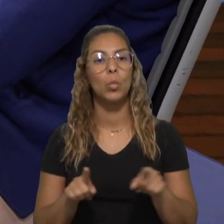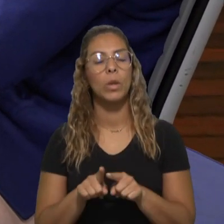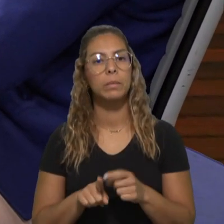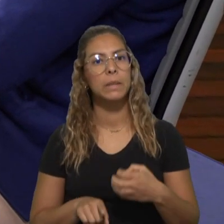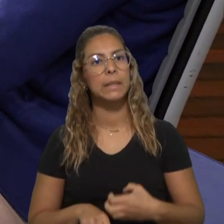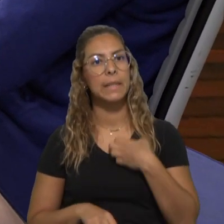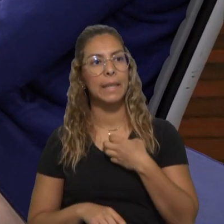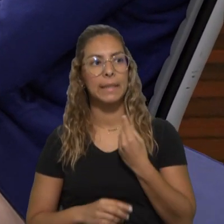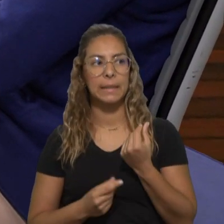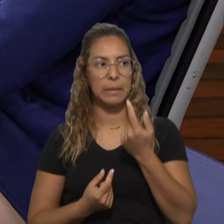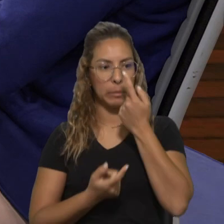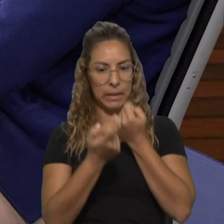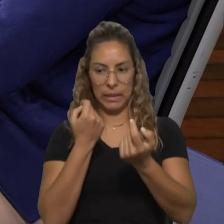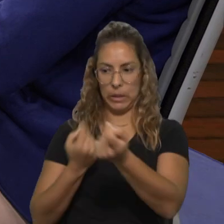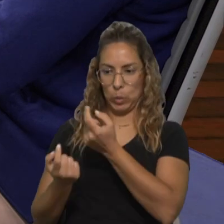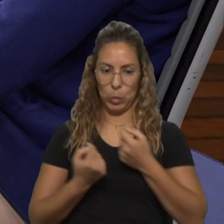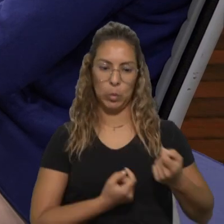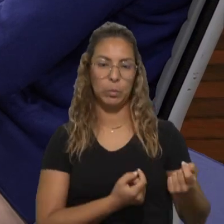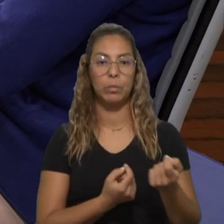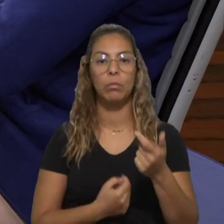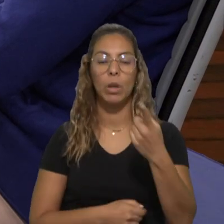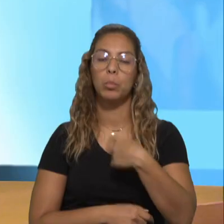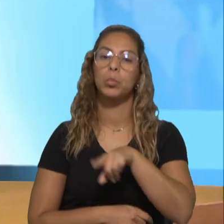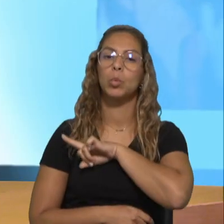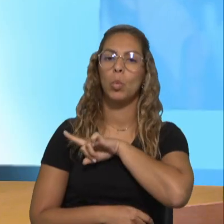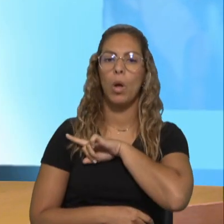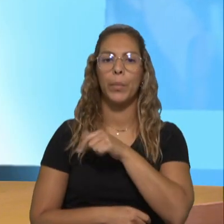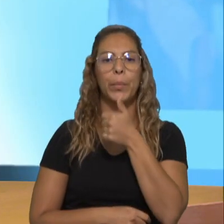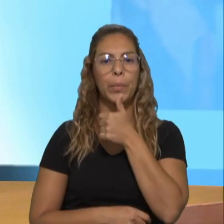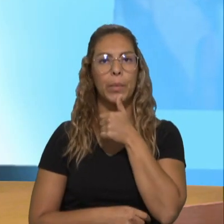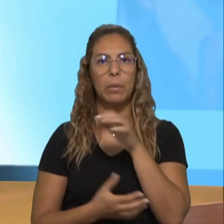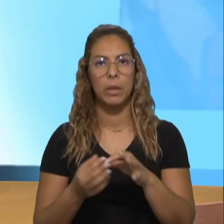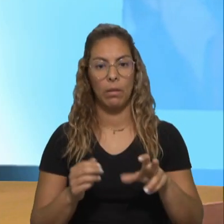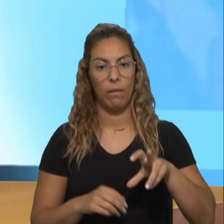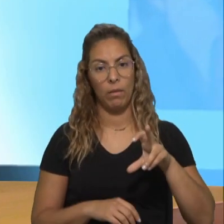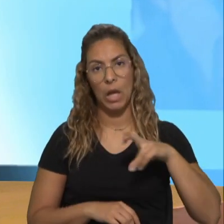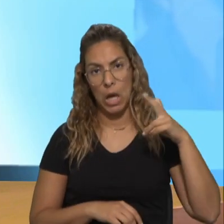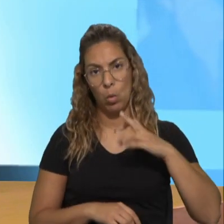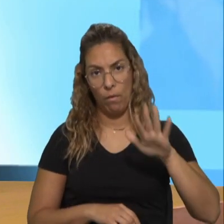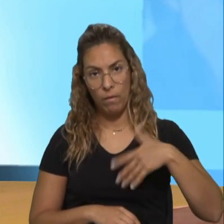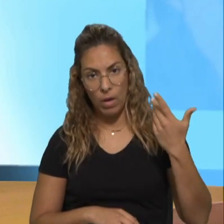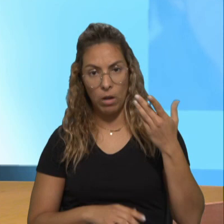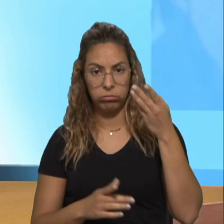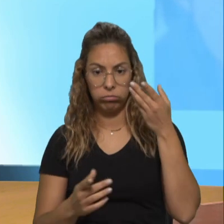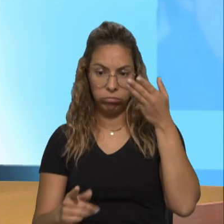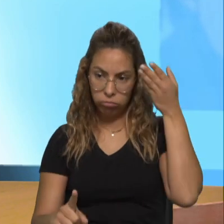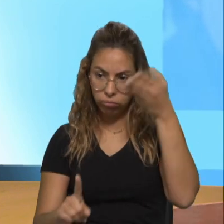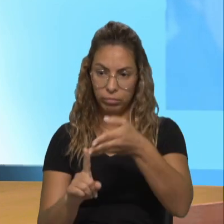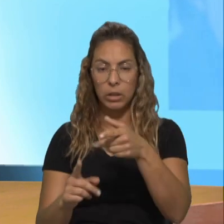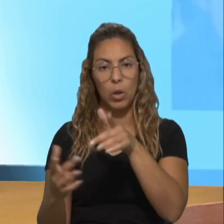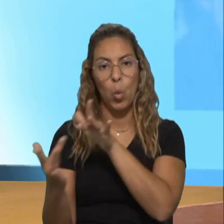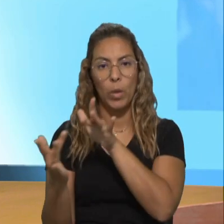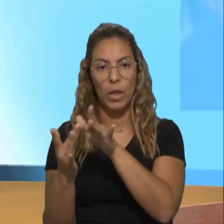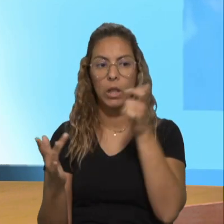bocadinho as mesmas coisas. Do ponto de vista pessoal, imagino que haja também um enriquecimento teu por contactar com jovens de diferentes